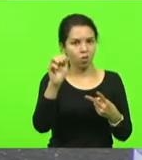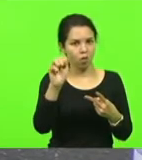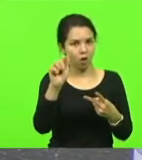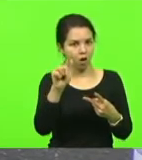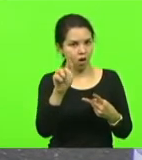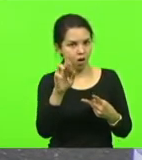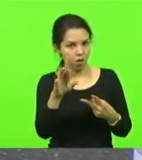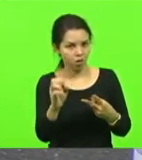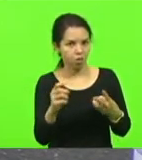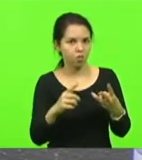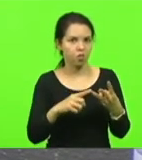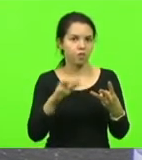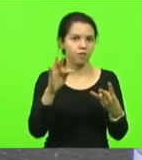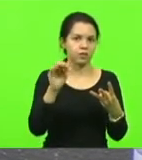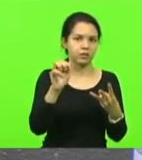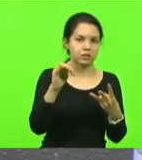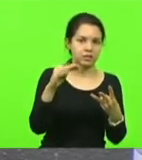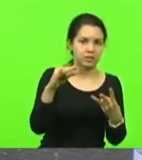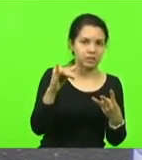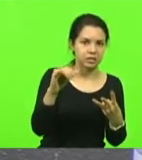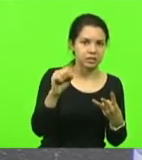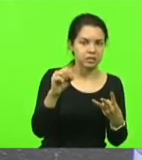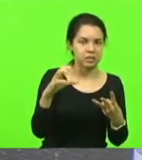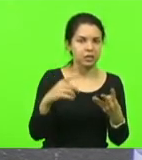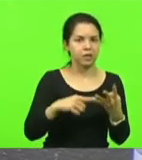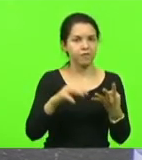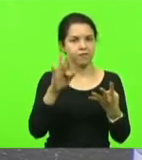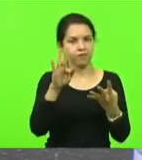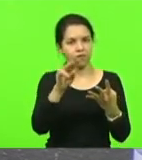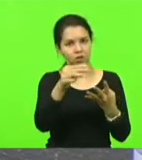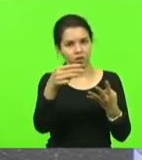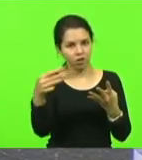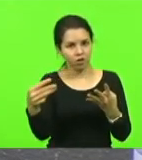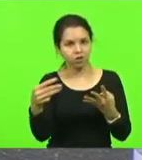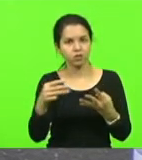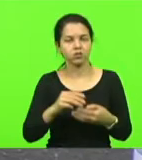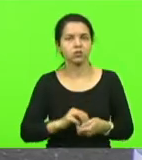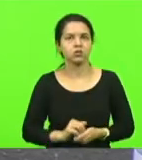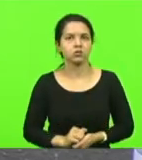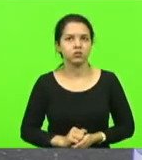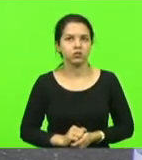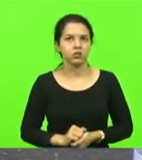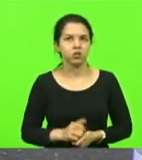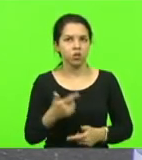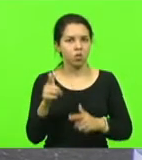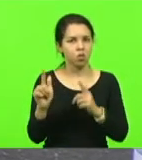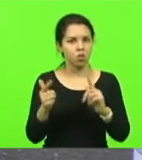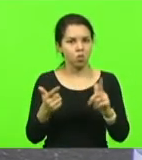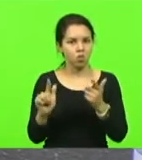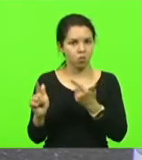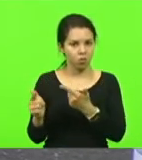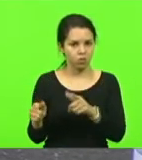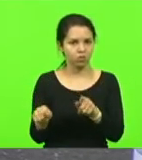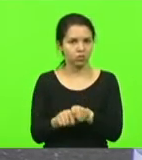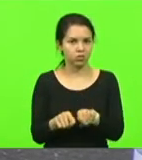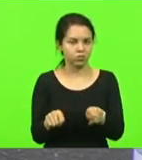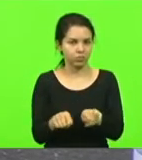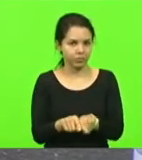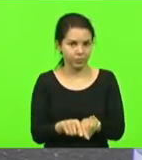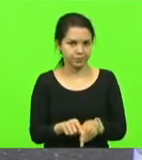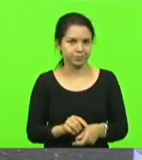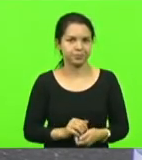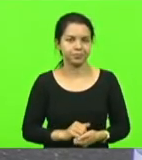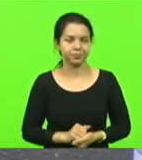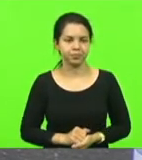pela FACISC, pela FIESC, e assim por diante. Além